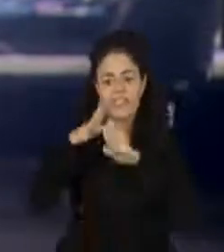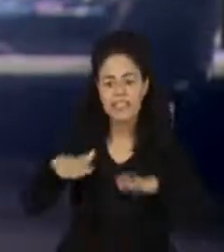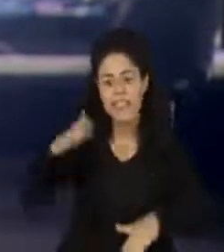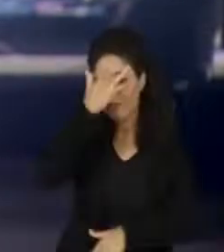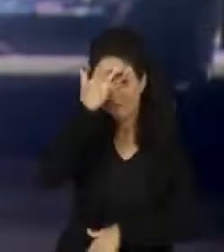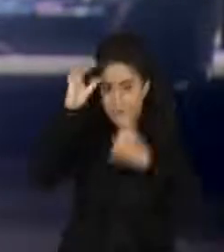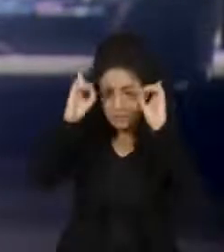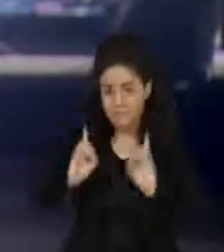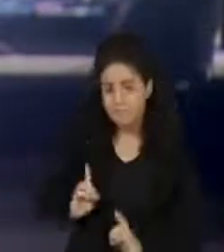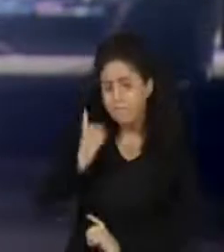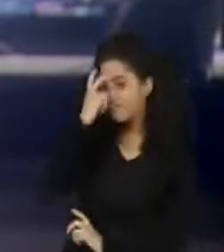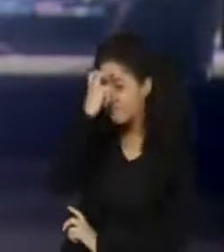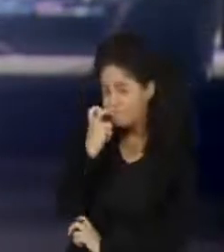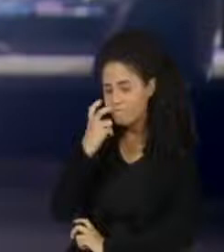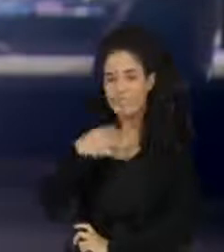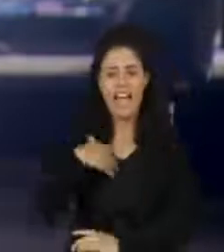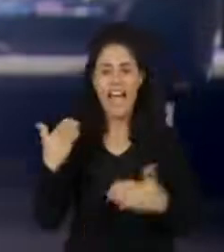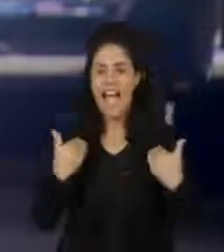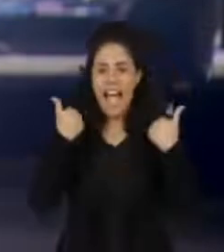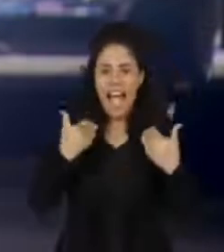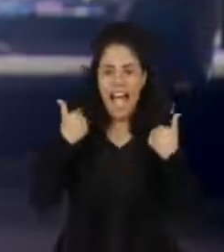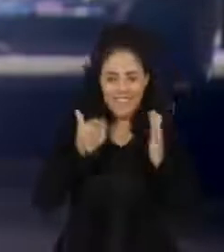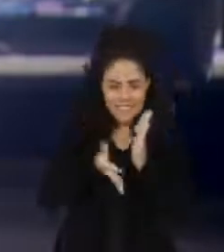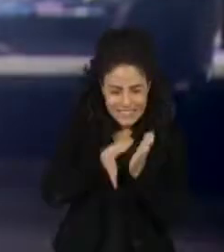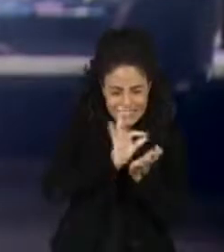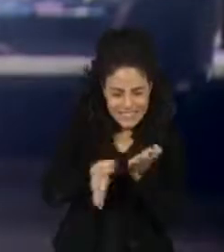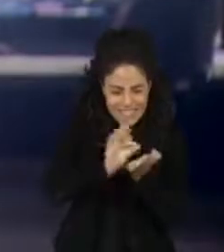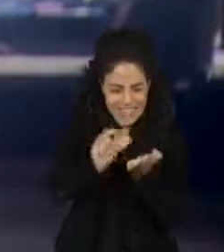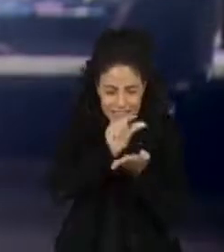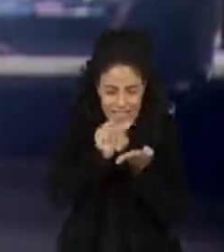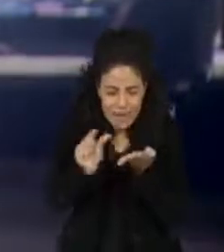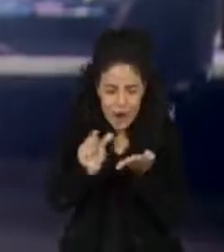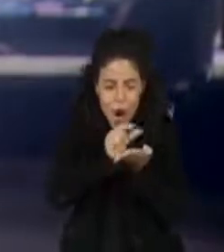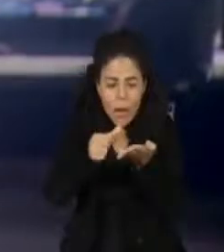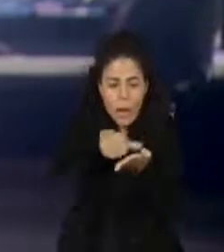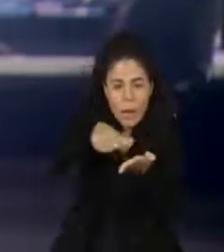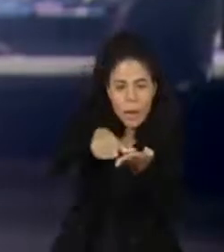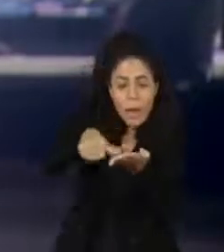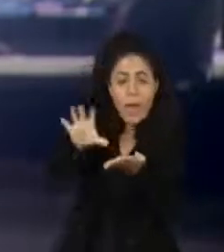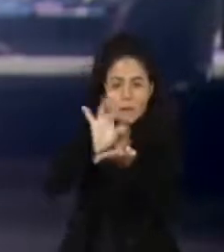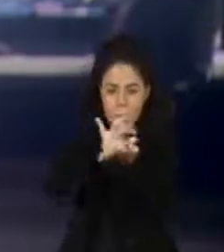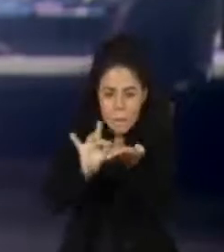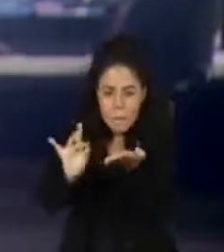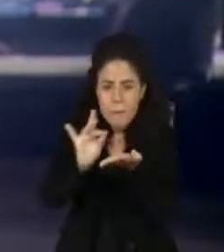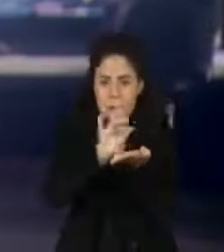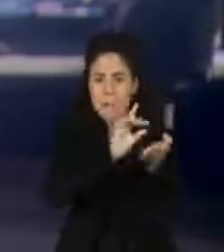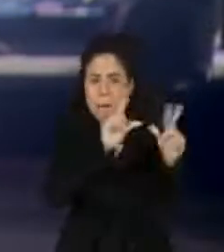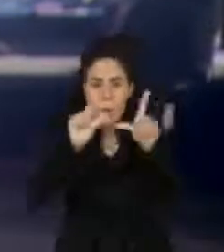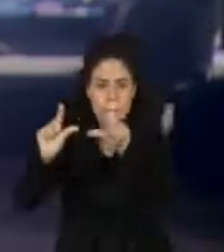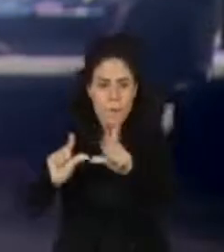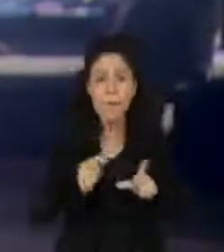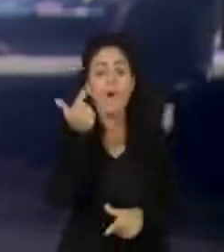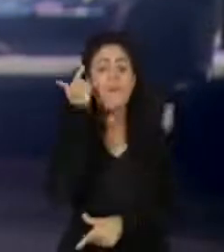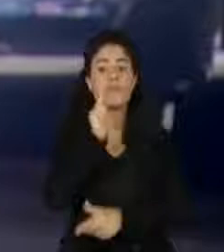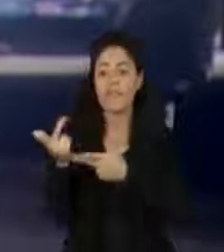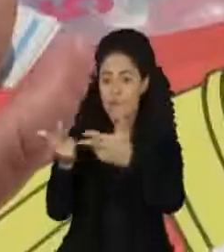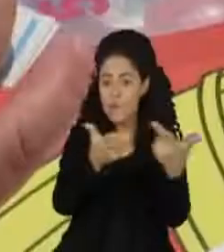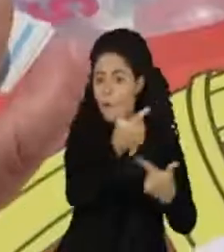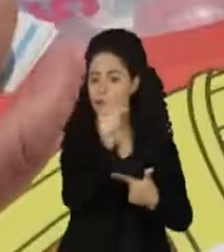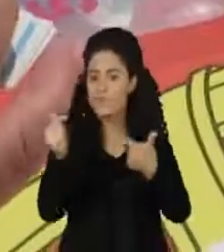deficiência visual vão sentir a alegria de colar, trocar figurinhas e completar o álbum, assim como todas as outras crianças.